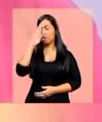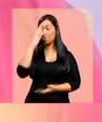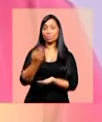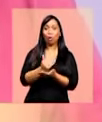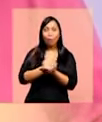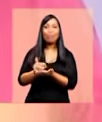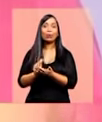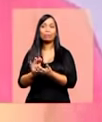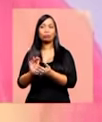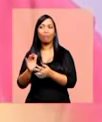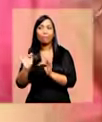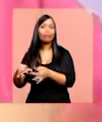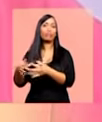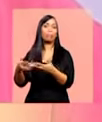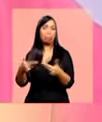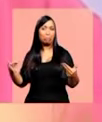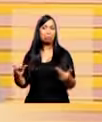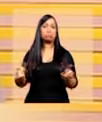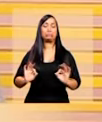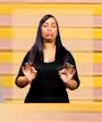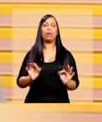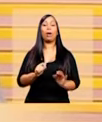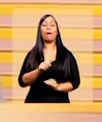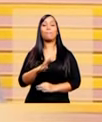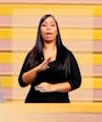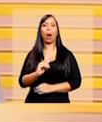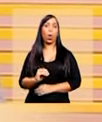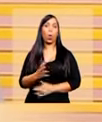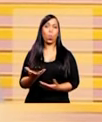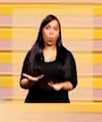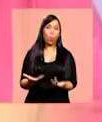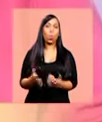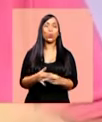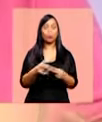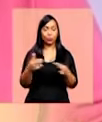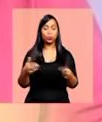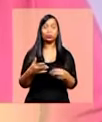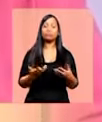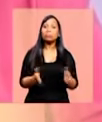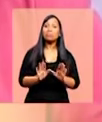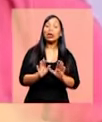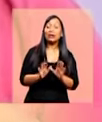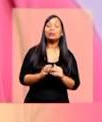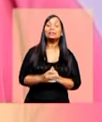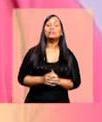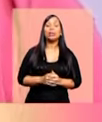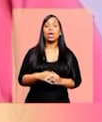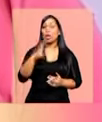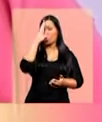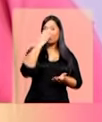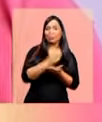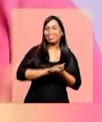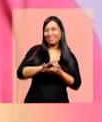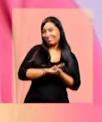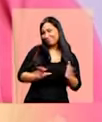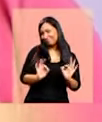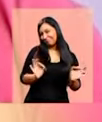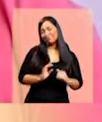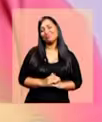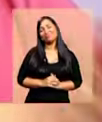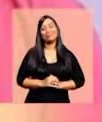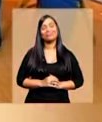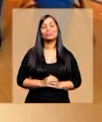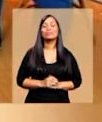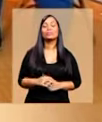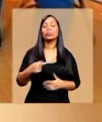né? Baco, né? Eu gosto muito de Baco, né? Eu tenho uma certa proximidade. Mas não acredito nele como divindade.